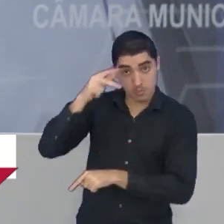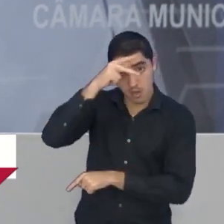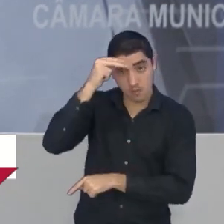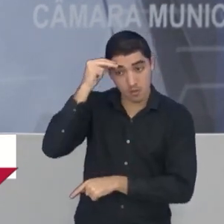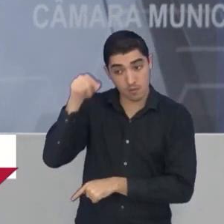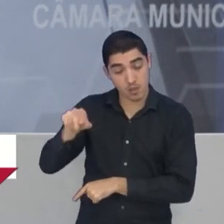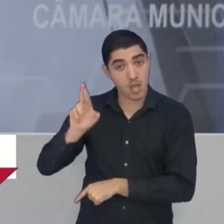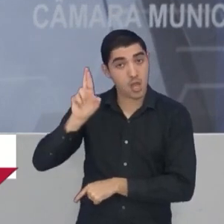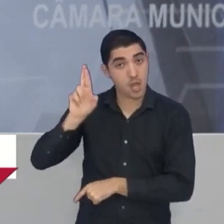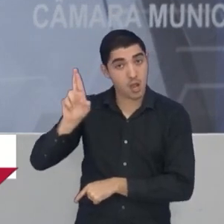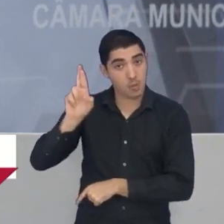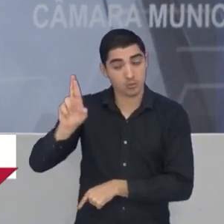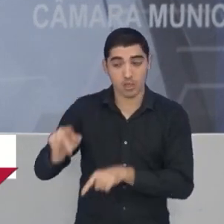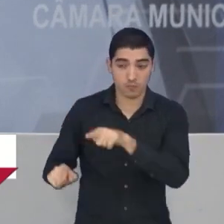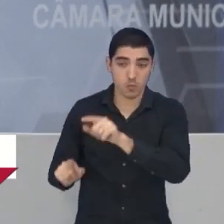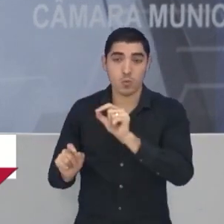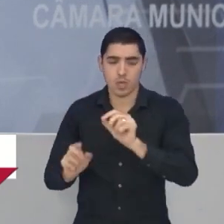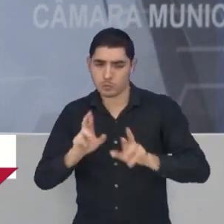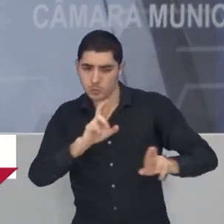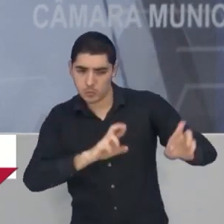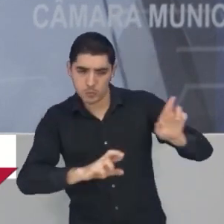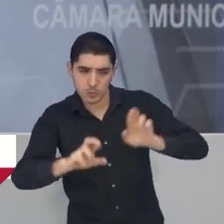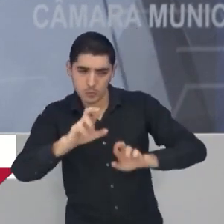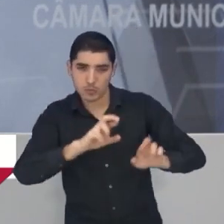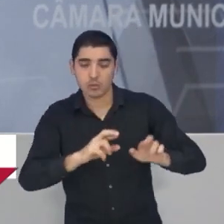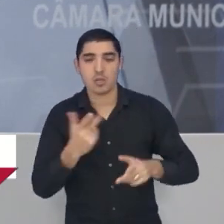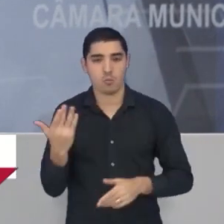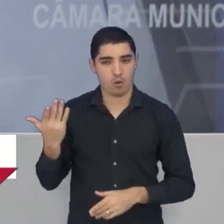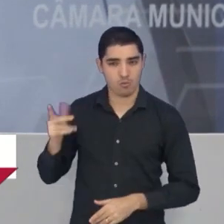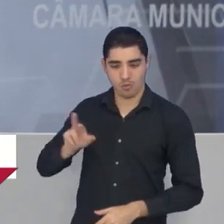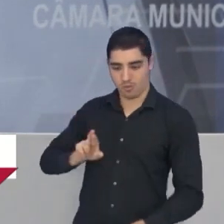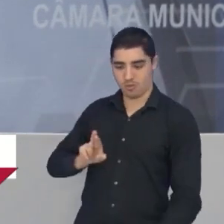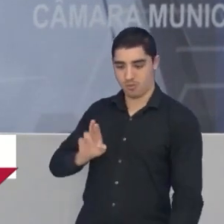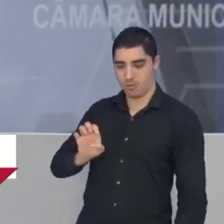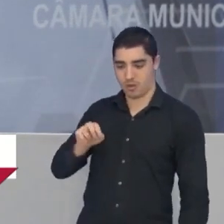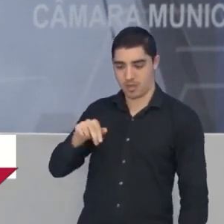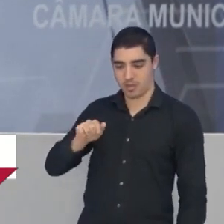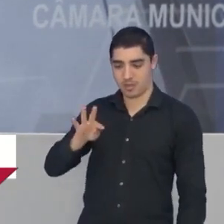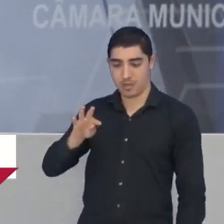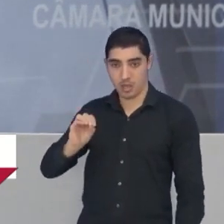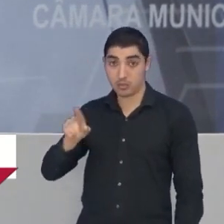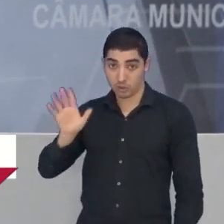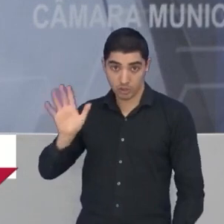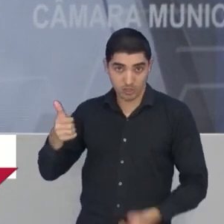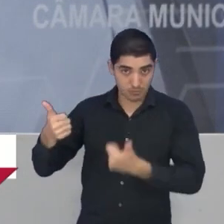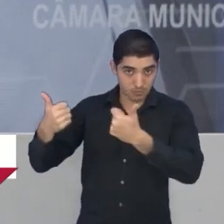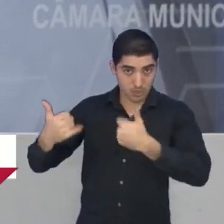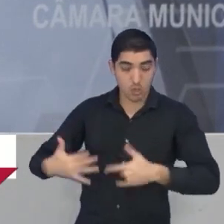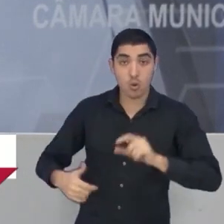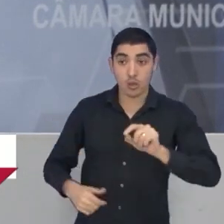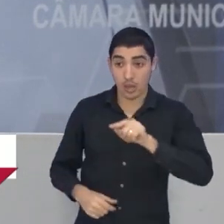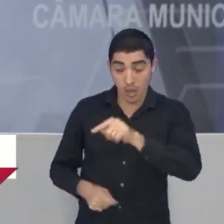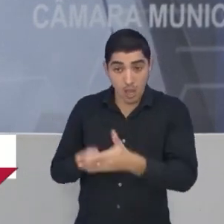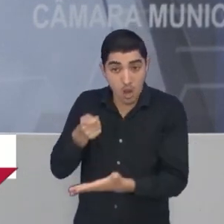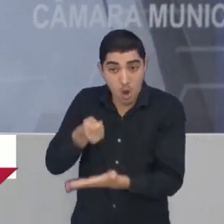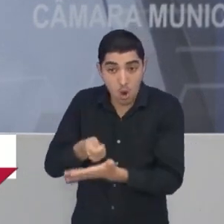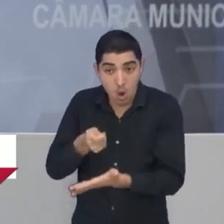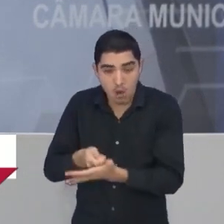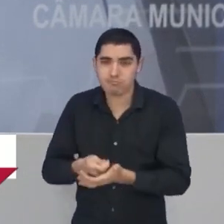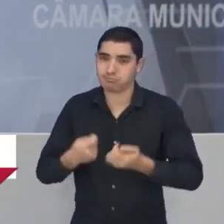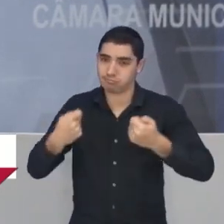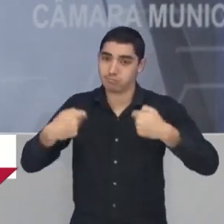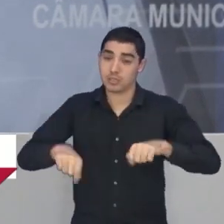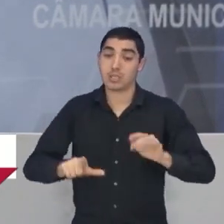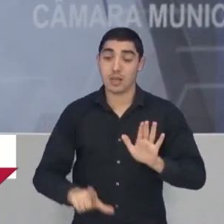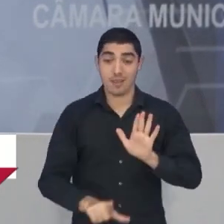desses serviços como bem pontuou o Dr Renato essa obrigatoriedade ela existe e ela deriva de uma